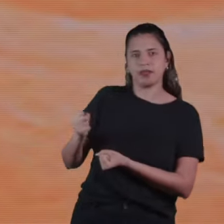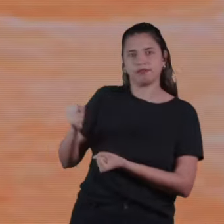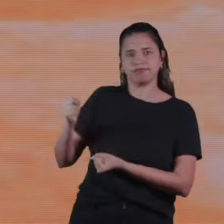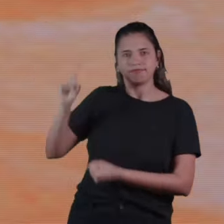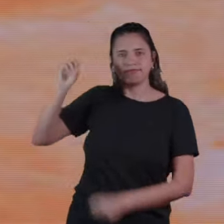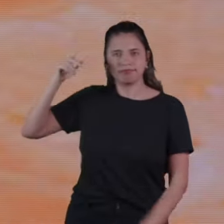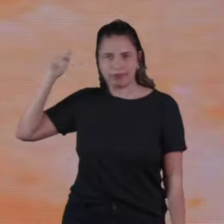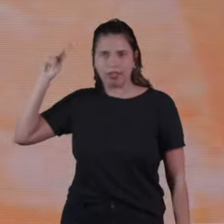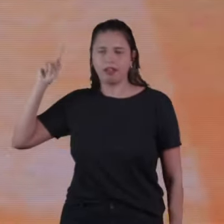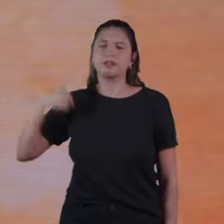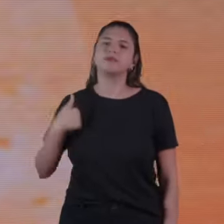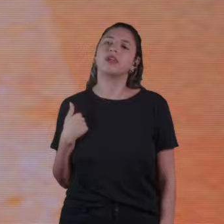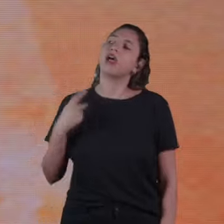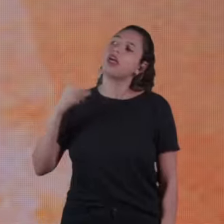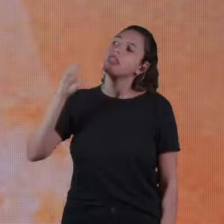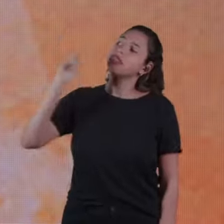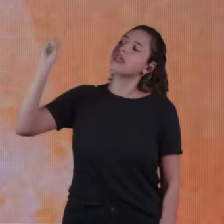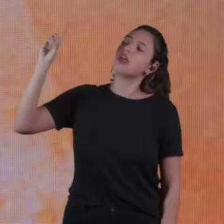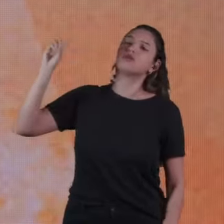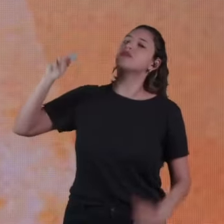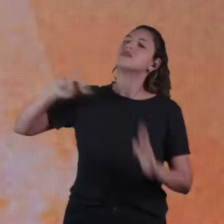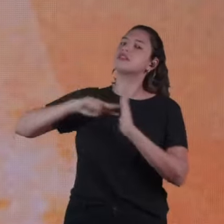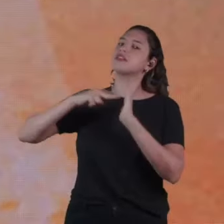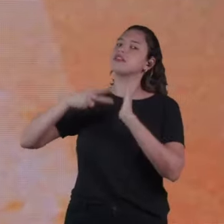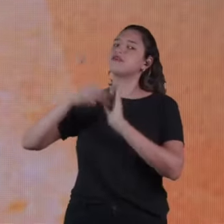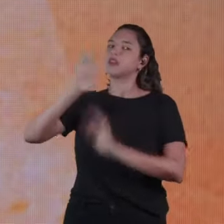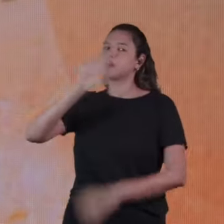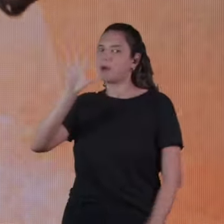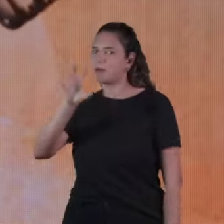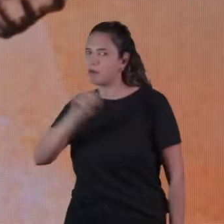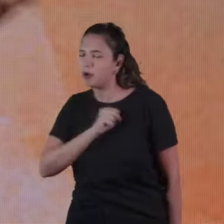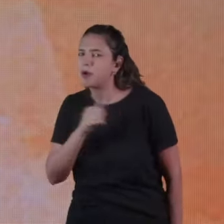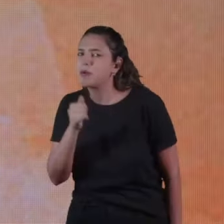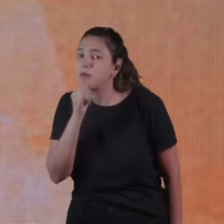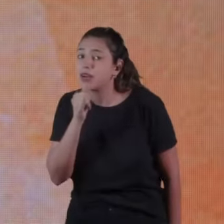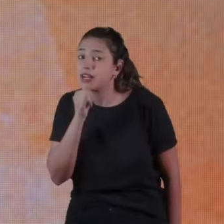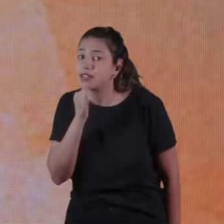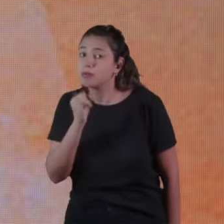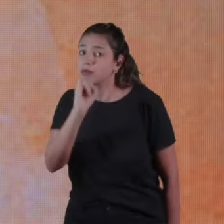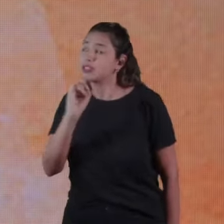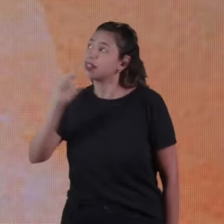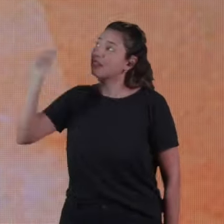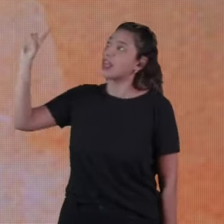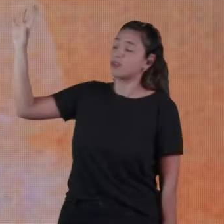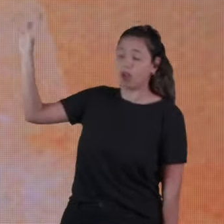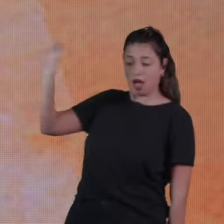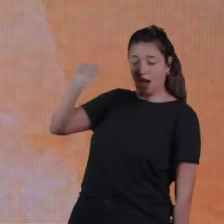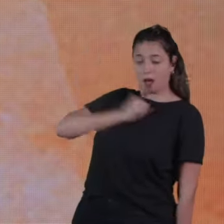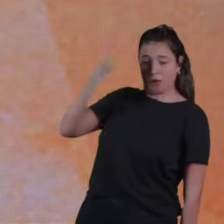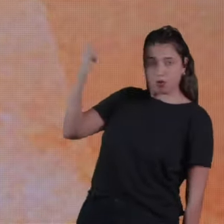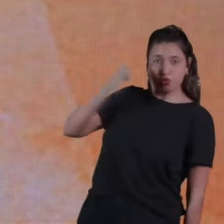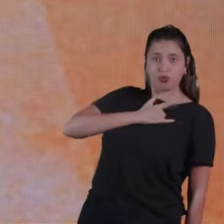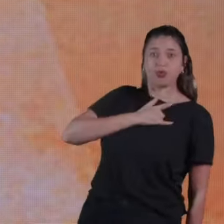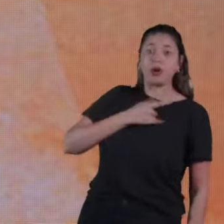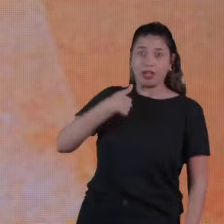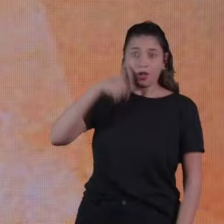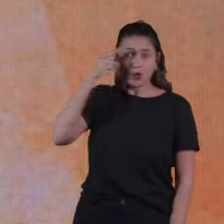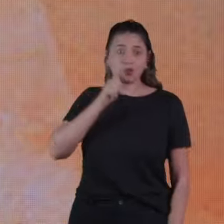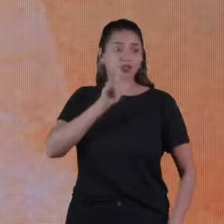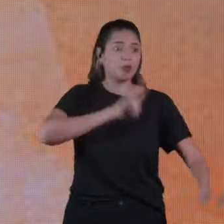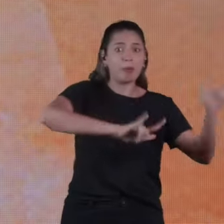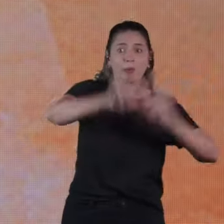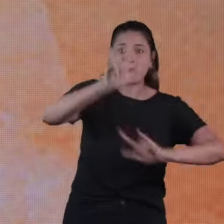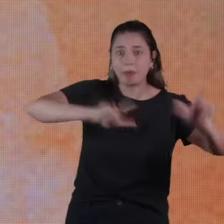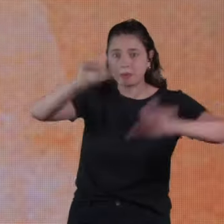amor. Você, quando é cheio do amor de Deus, pode amar mais? Amém. É um atributo de Deus, que em